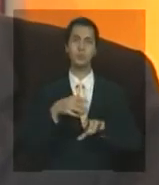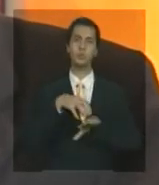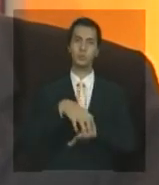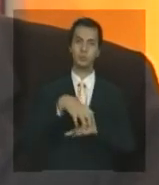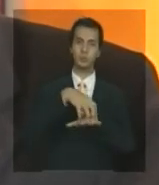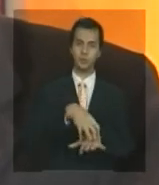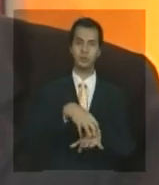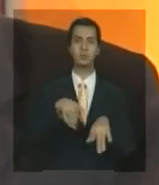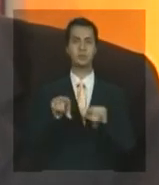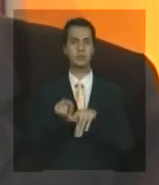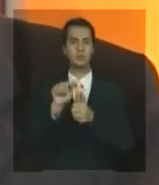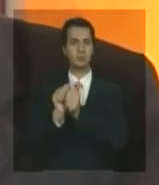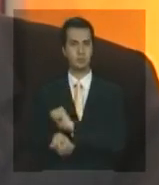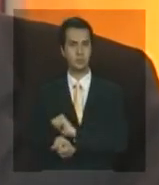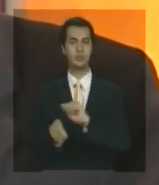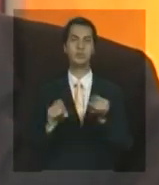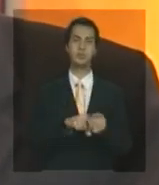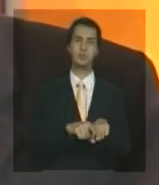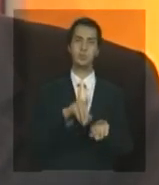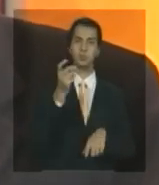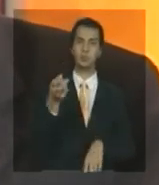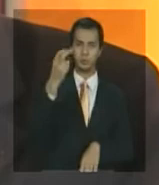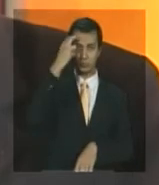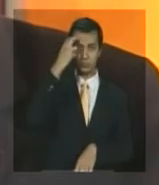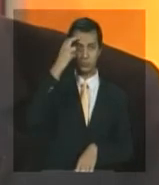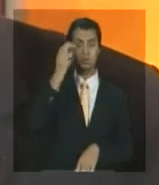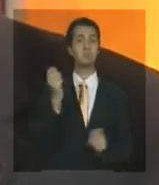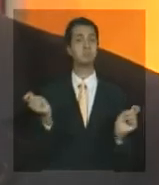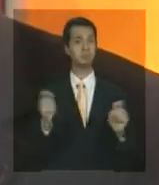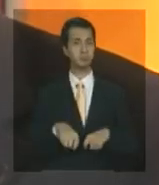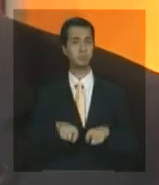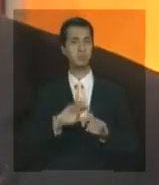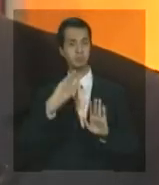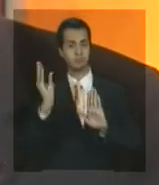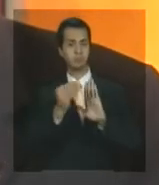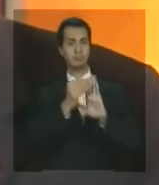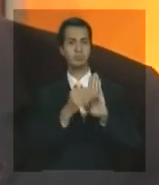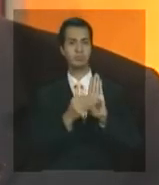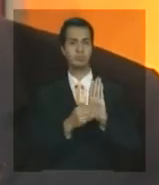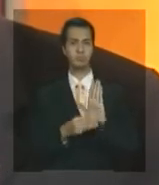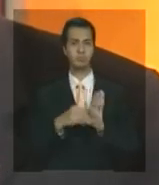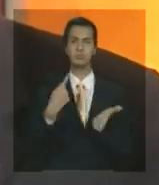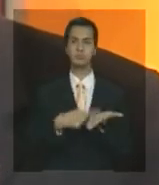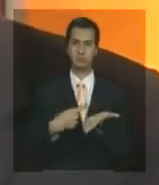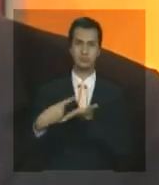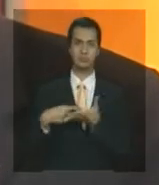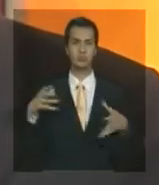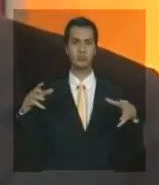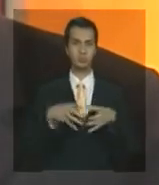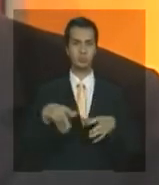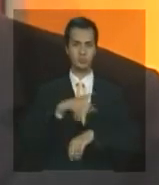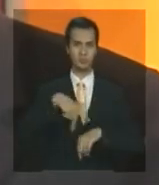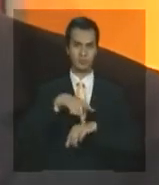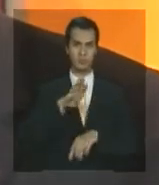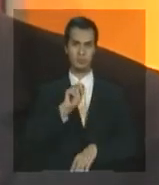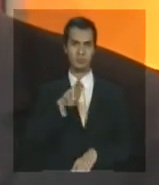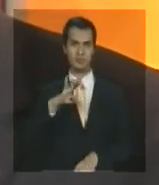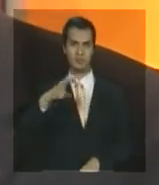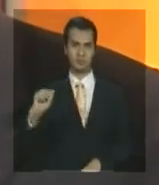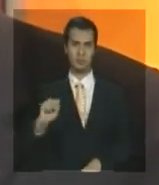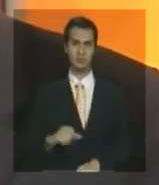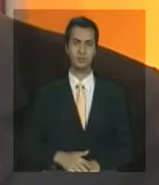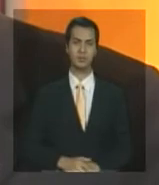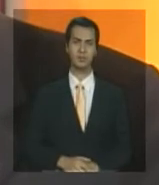turismo, quanto o esporte, quanto a cultura passaram a fazer parte dessa agenda entre os BRICS. E como é que é o turismo entre